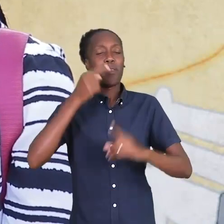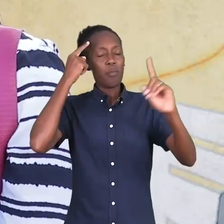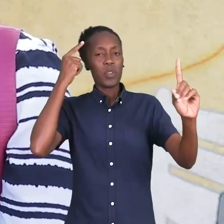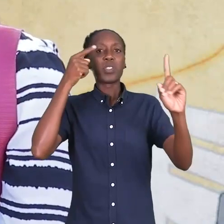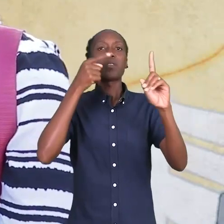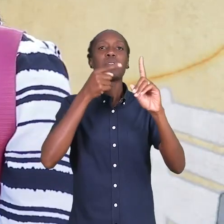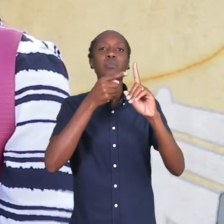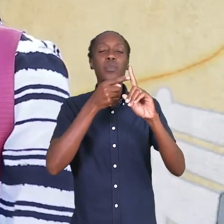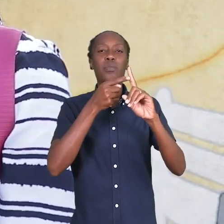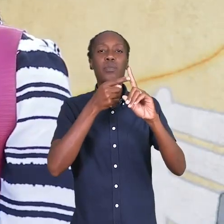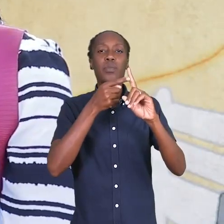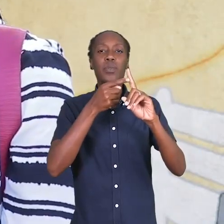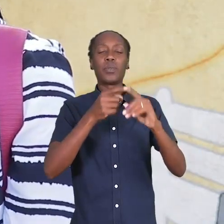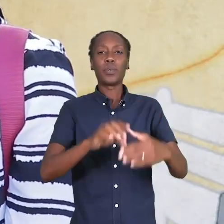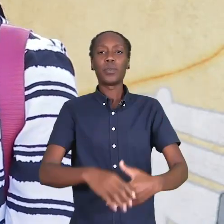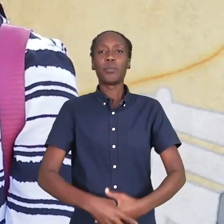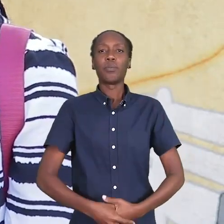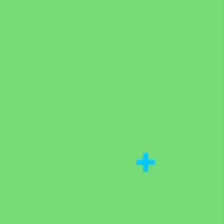mãe, principalmente.